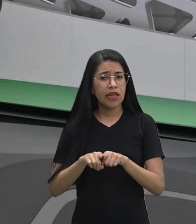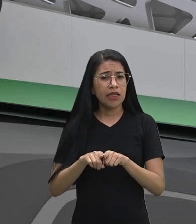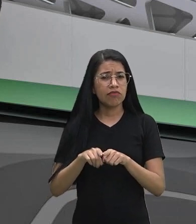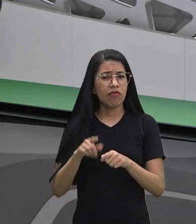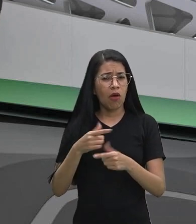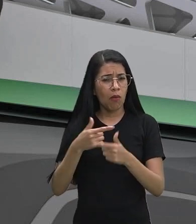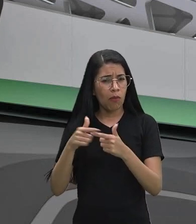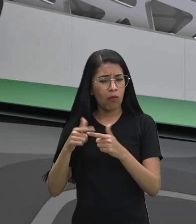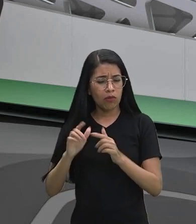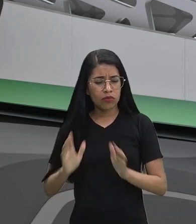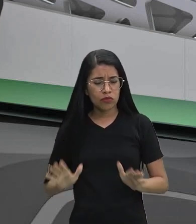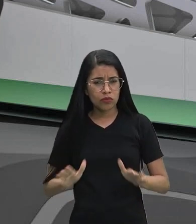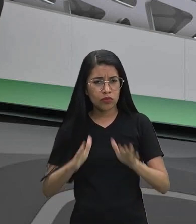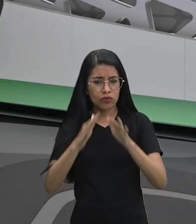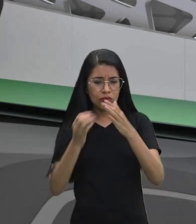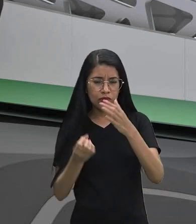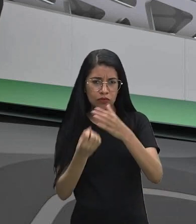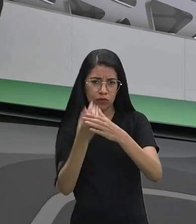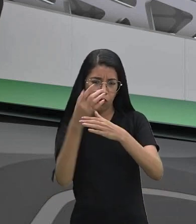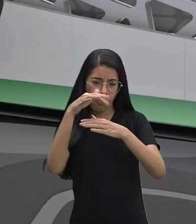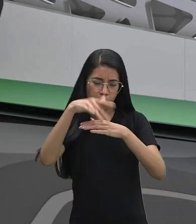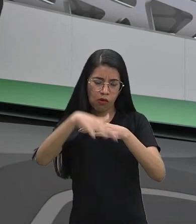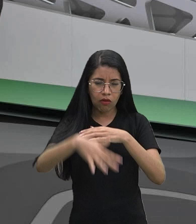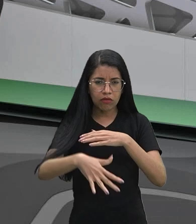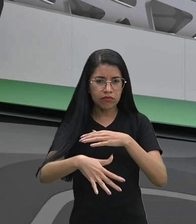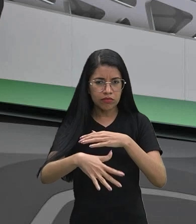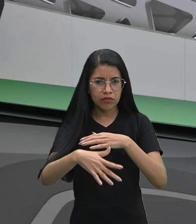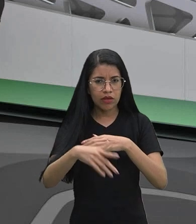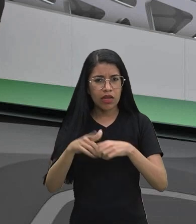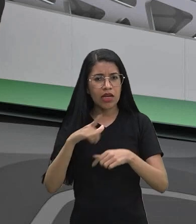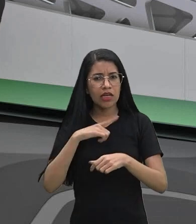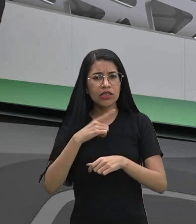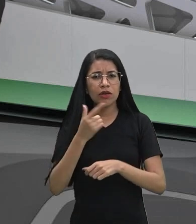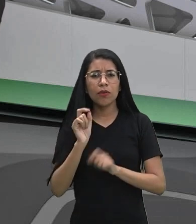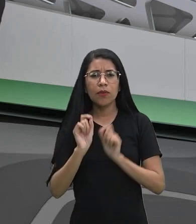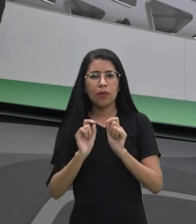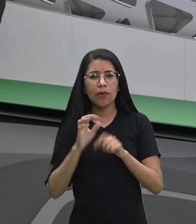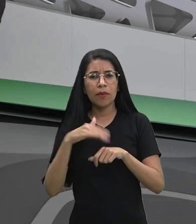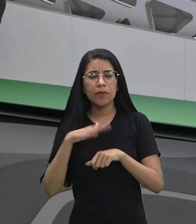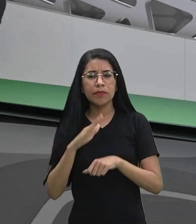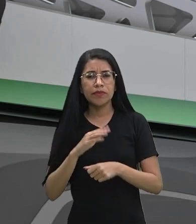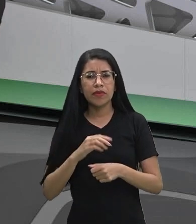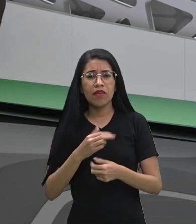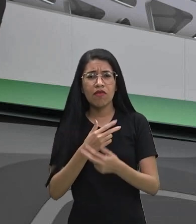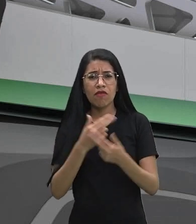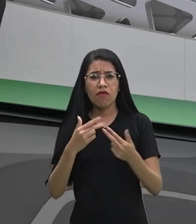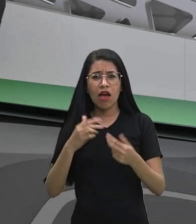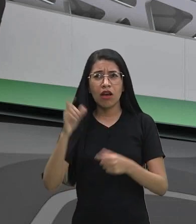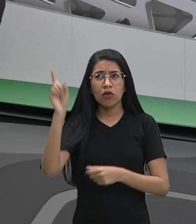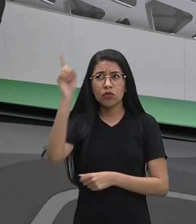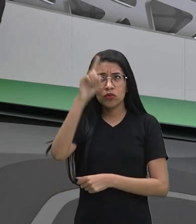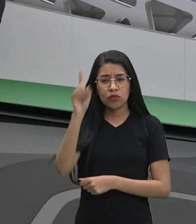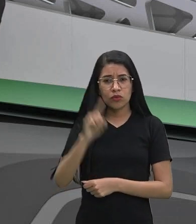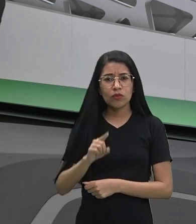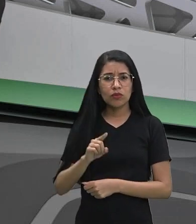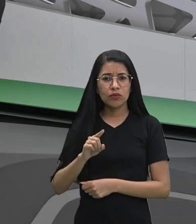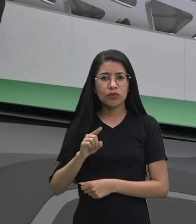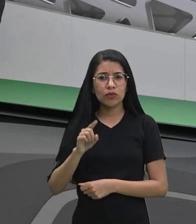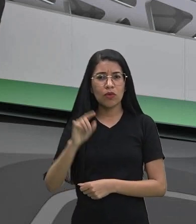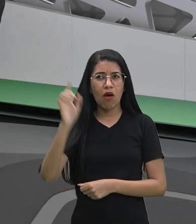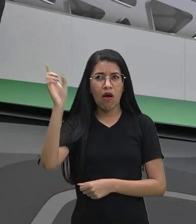erupções vulcânicas, né, ter essa instabilidade, então tinham muitas descargas elétricas.